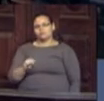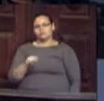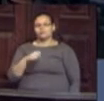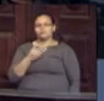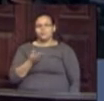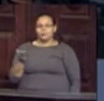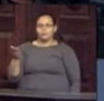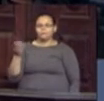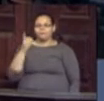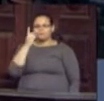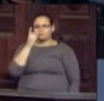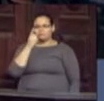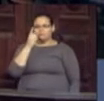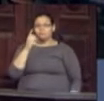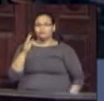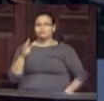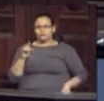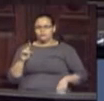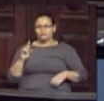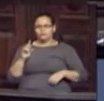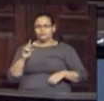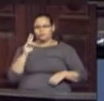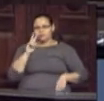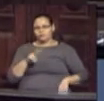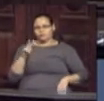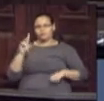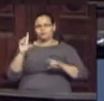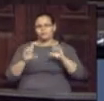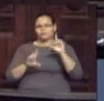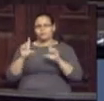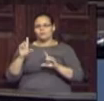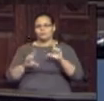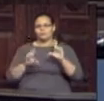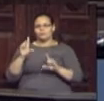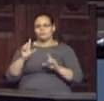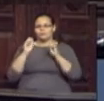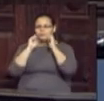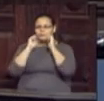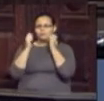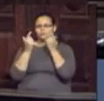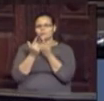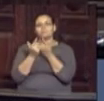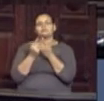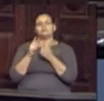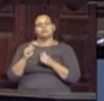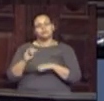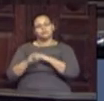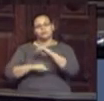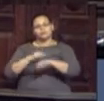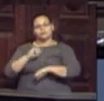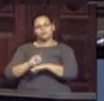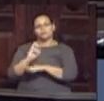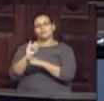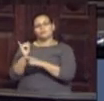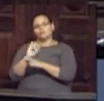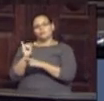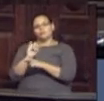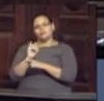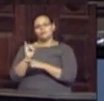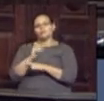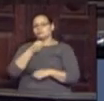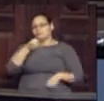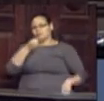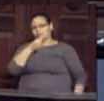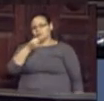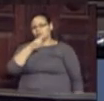senhoras e senhores que nos assistem também pela TV Alerj, nos seguem pelas redes sociais,